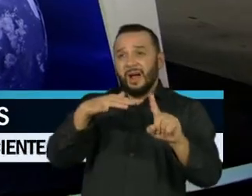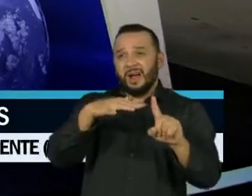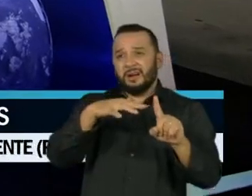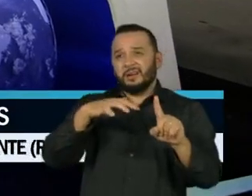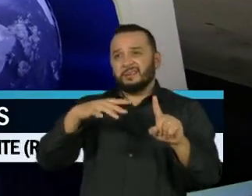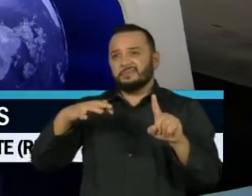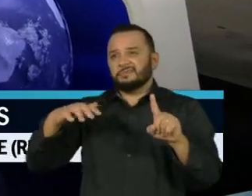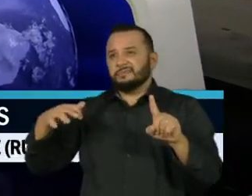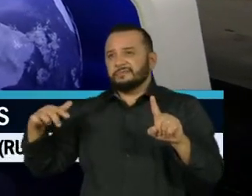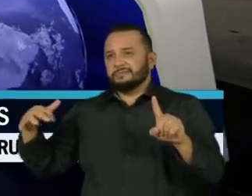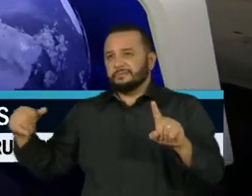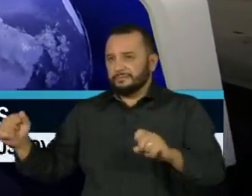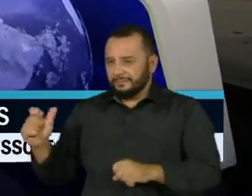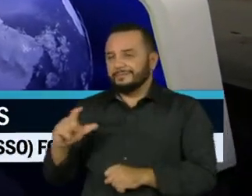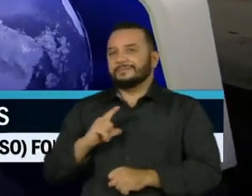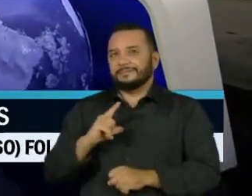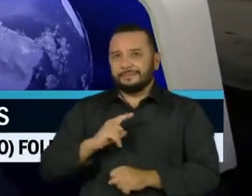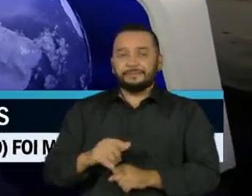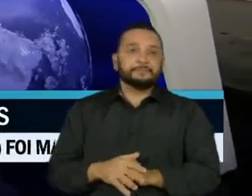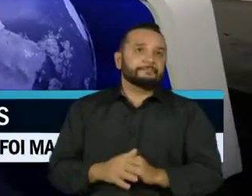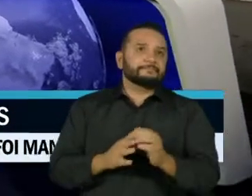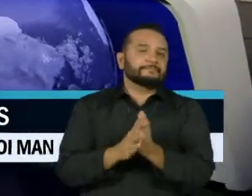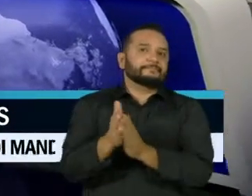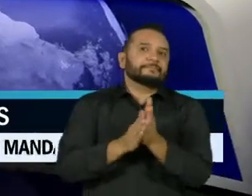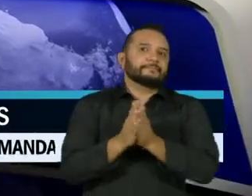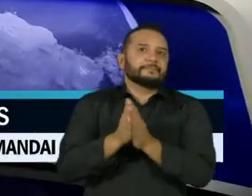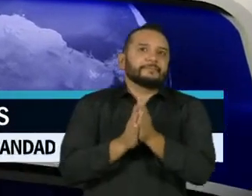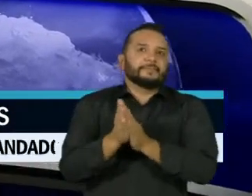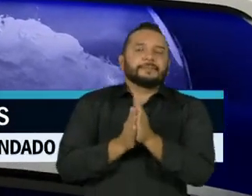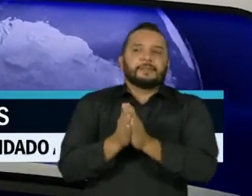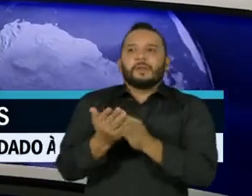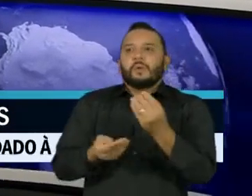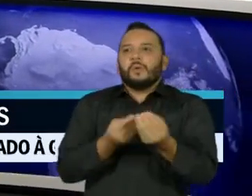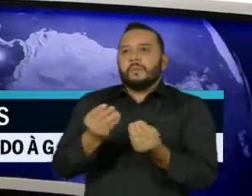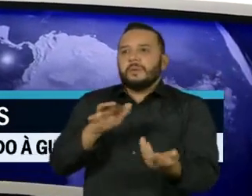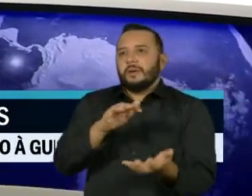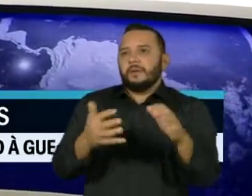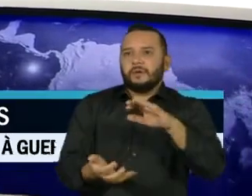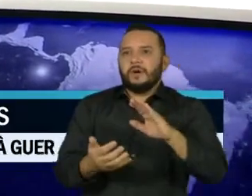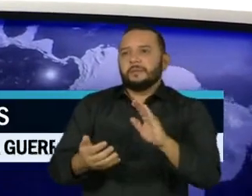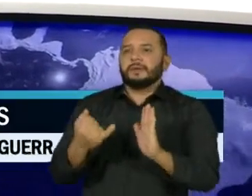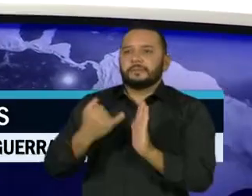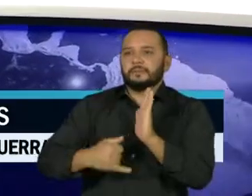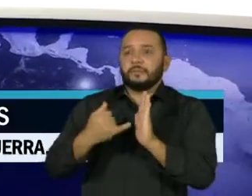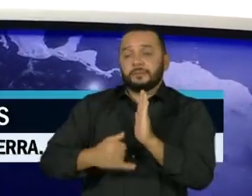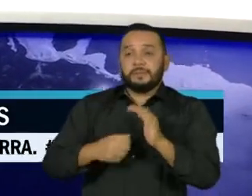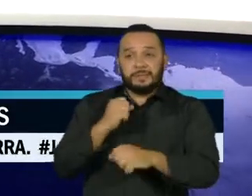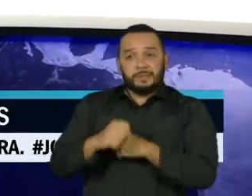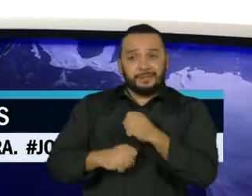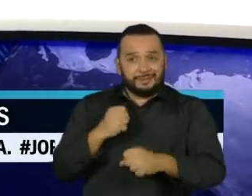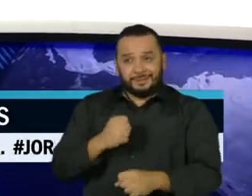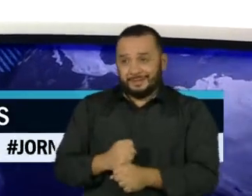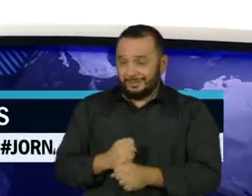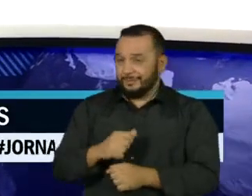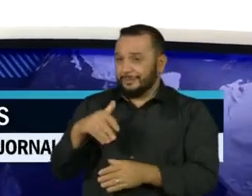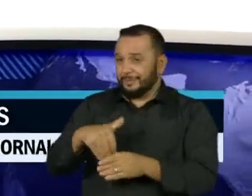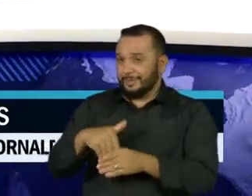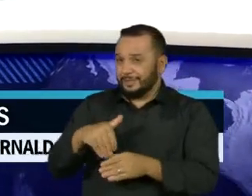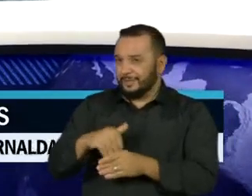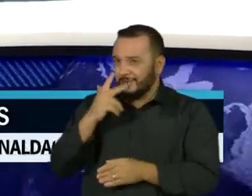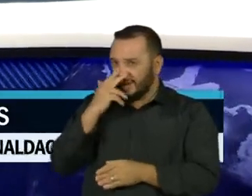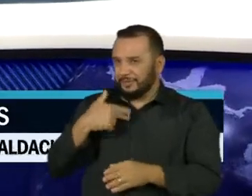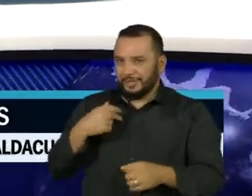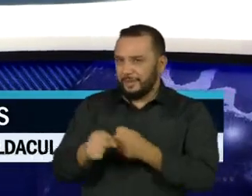o resultado também há muita expectativa e promessas em torno da reforma tributária mais em ano de eleição e isso é quase